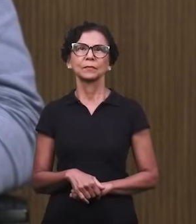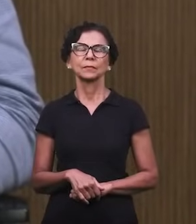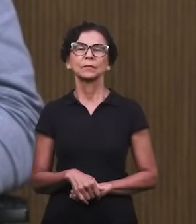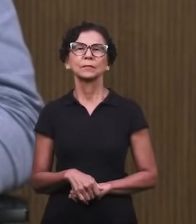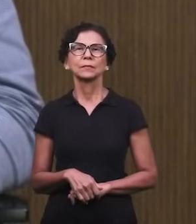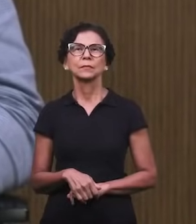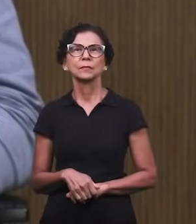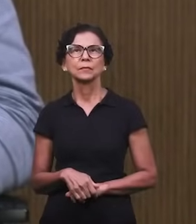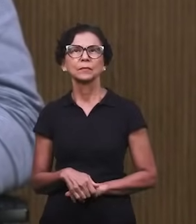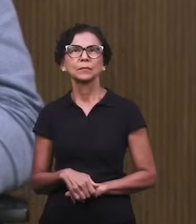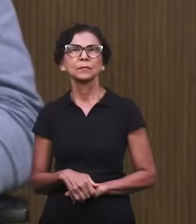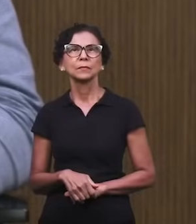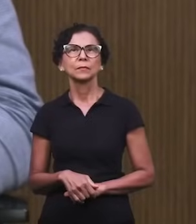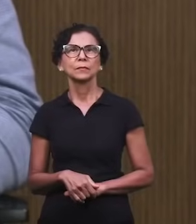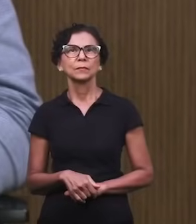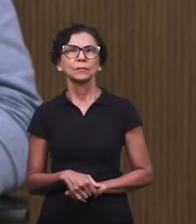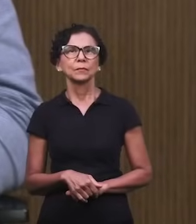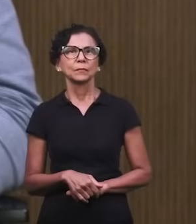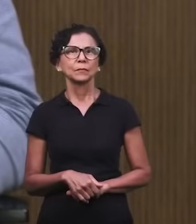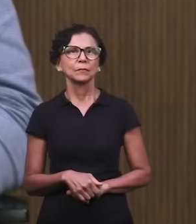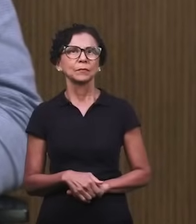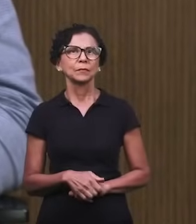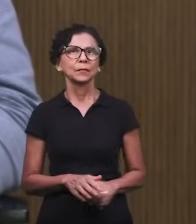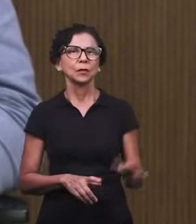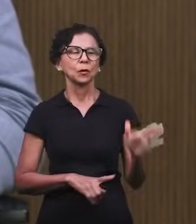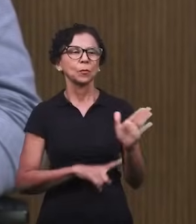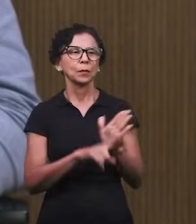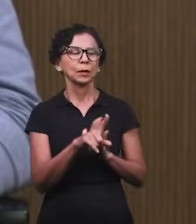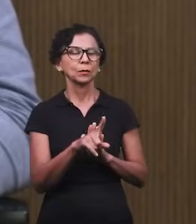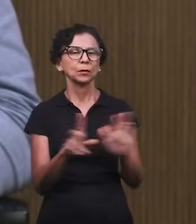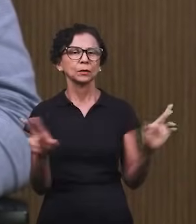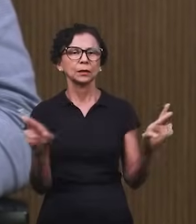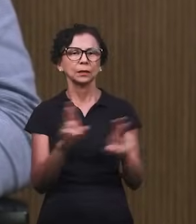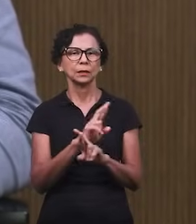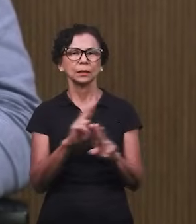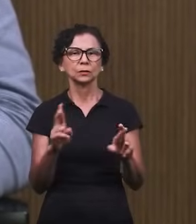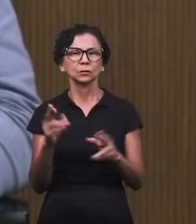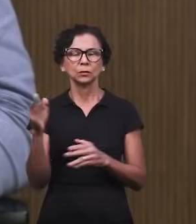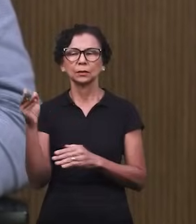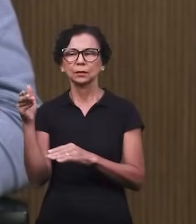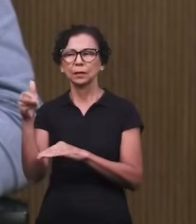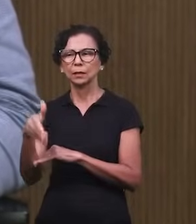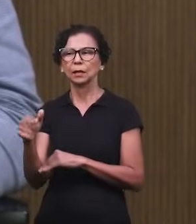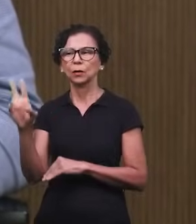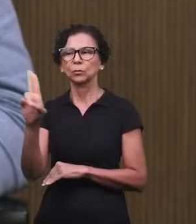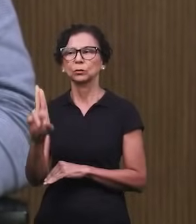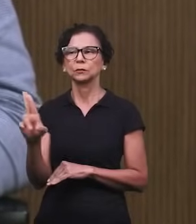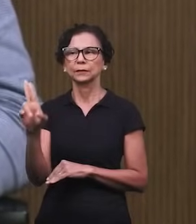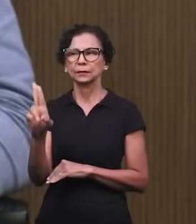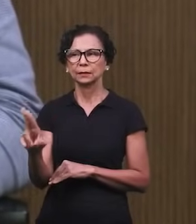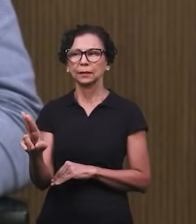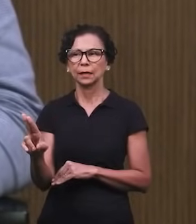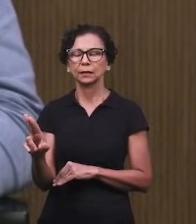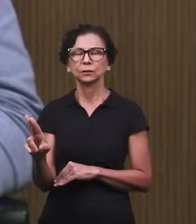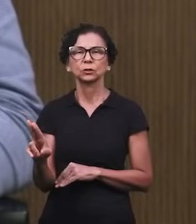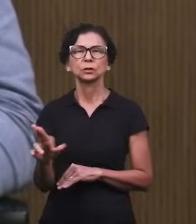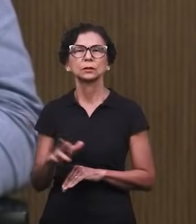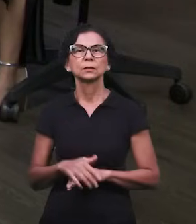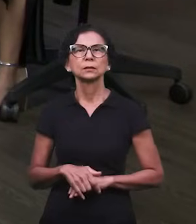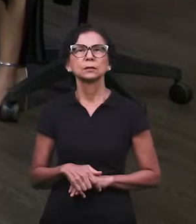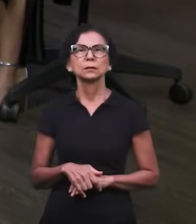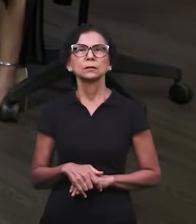da universidade. Como lidar dentro, seja na escola ou na faculdade, com quem pensa diferente de mim?